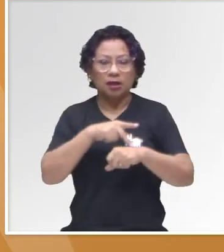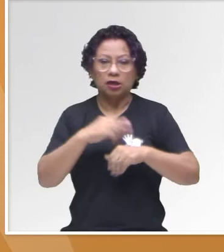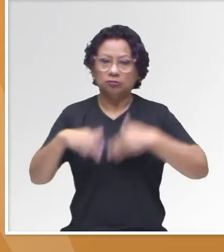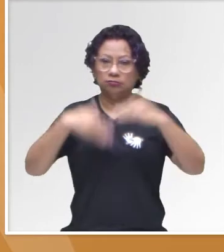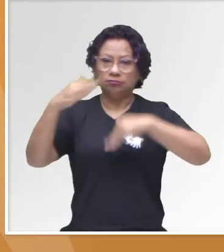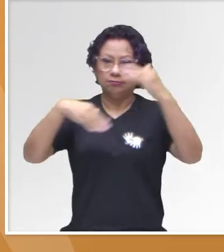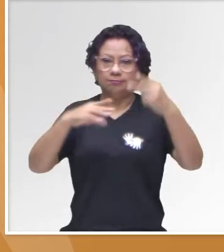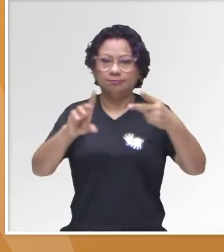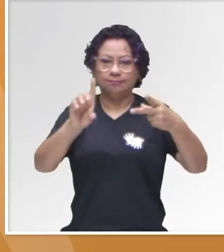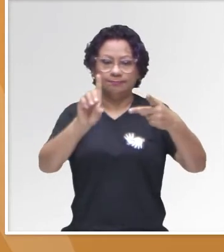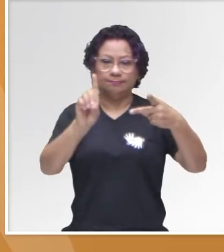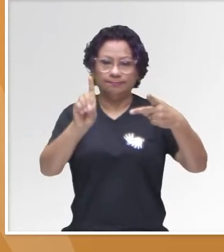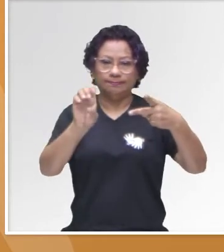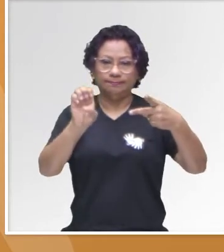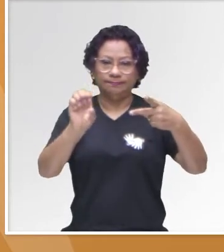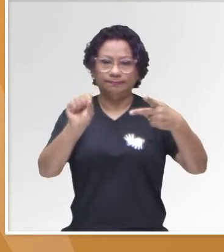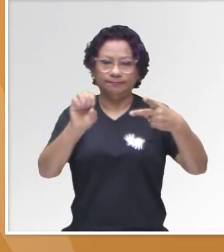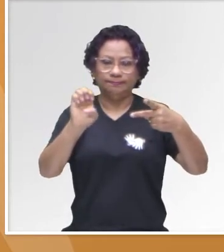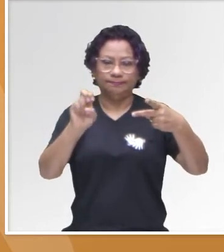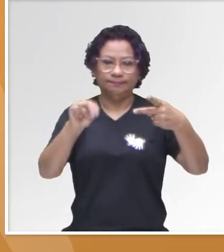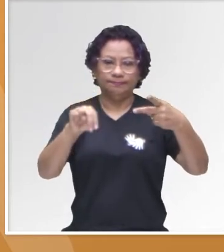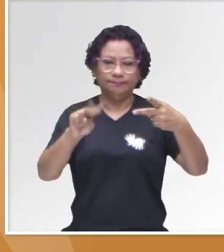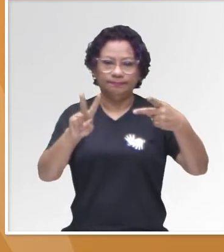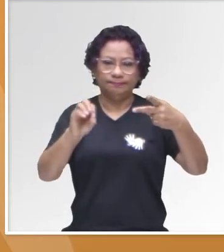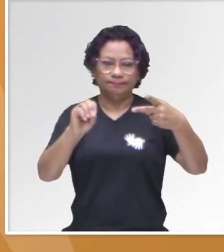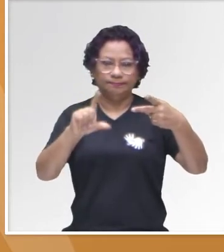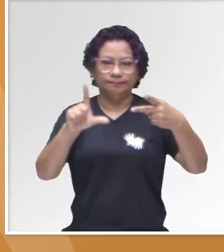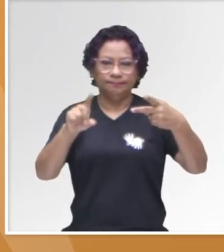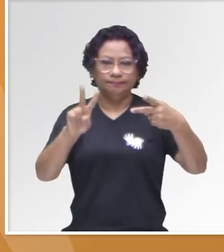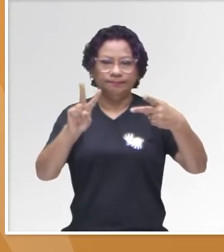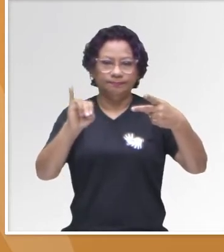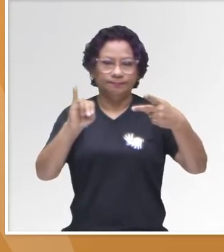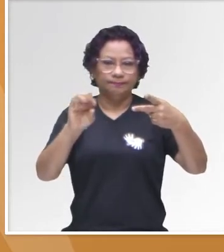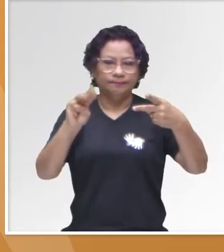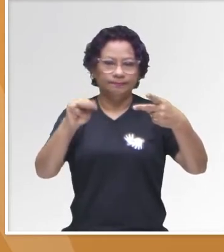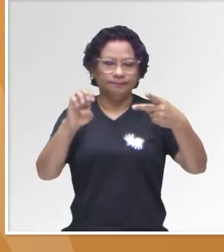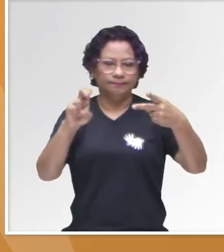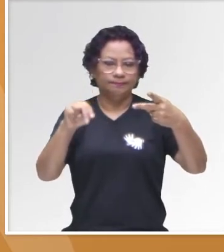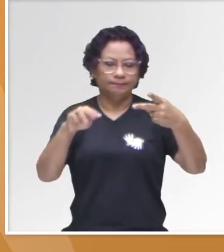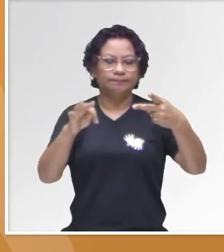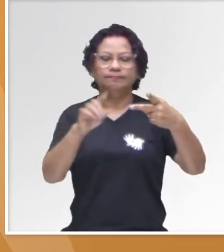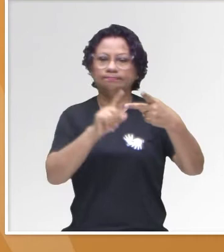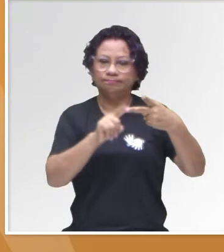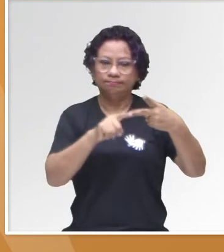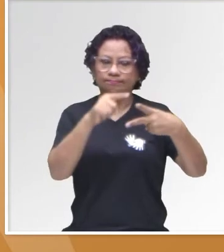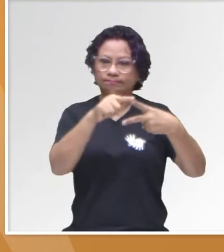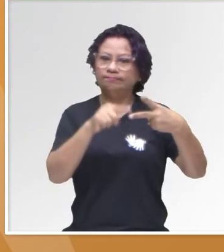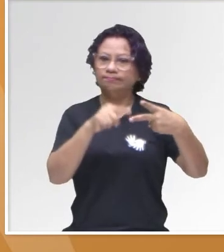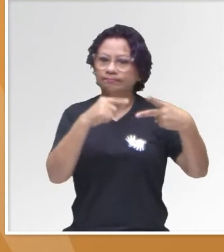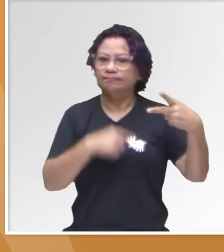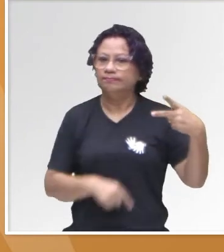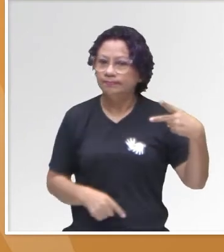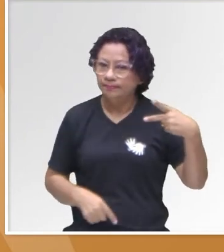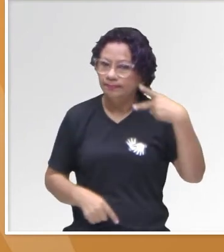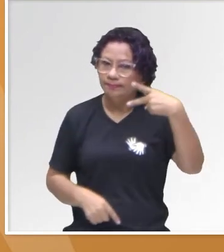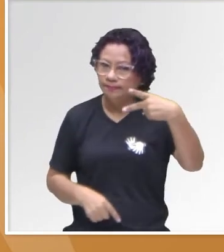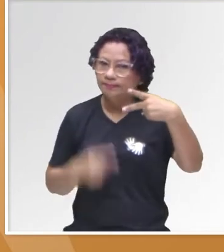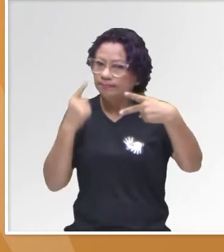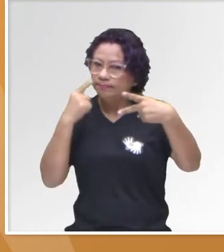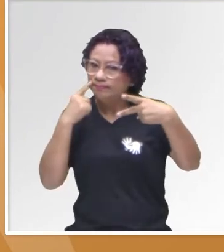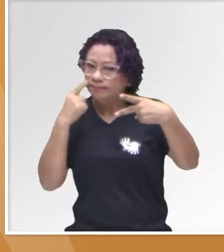aí essa classificação, né? Subdesenvolvido, países emergentes, e eu coloquei em destaque aí